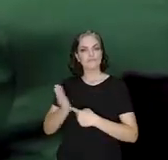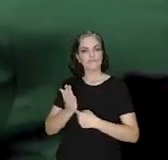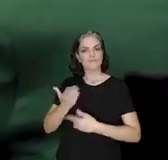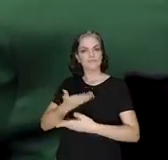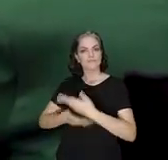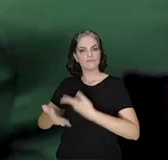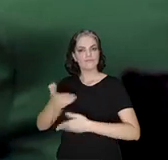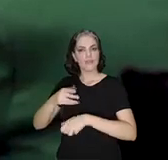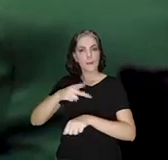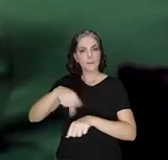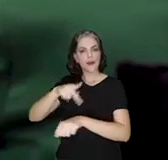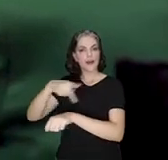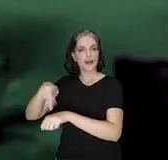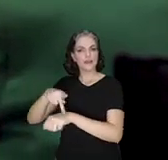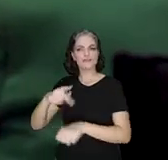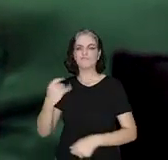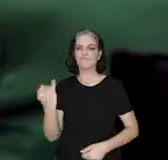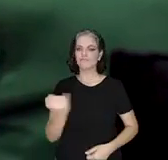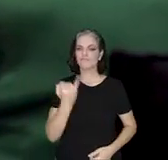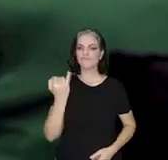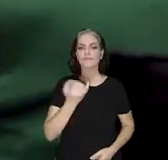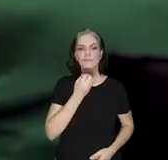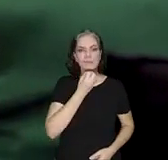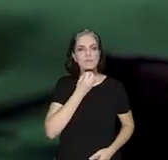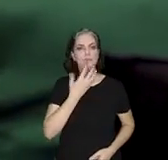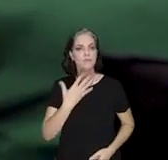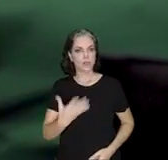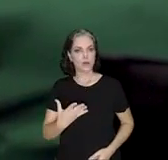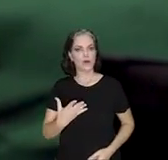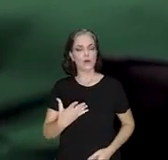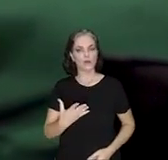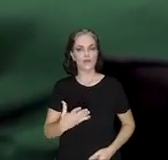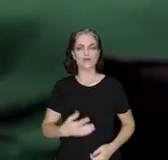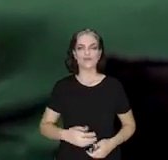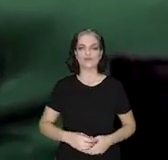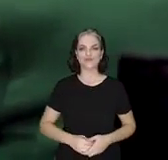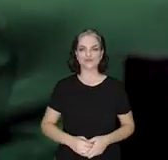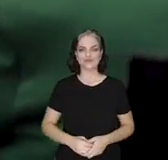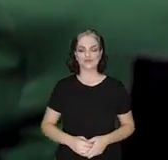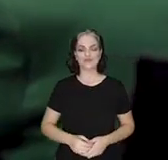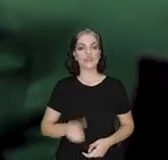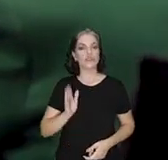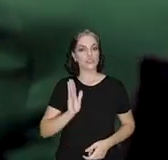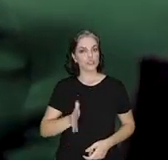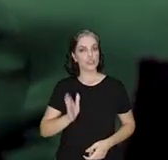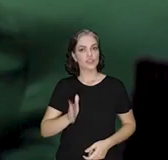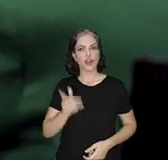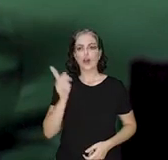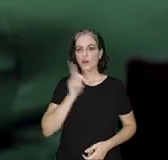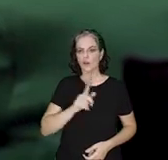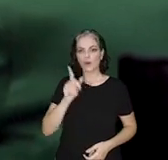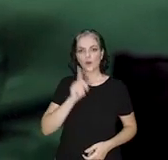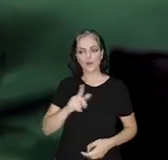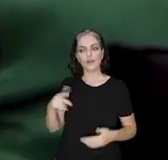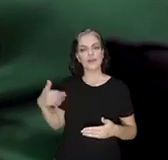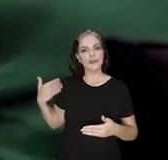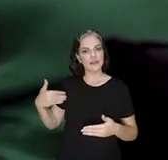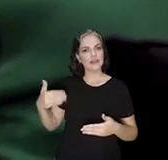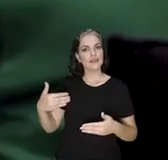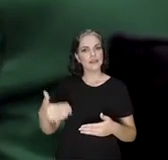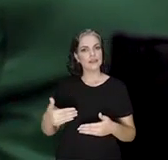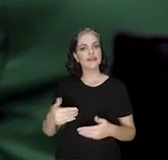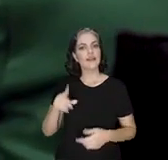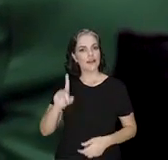Que a cooperação entre os nossos países é extremamente benéfica e salutar, que nós já temos frutos, né,